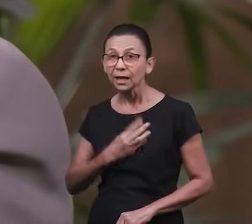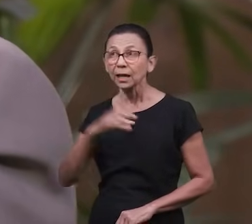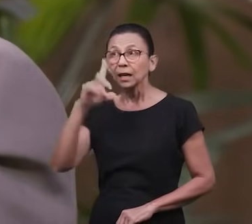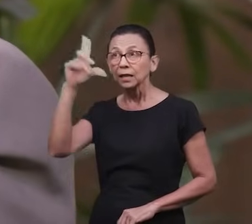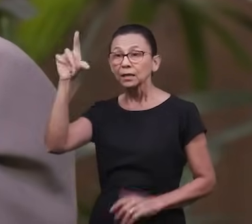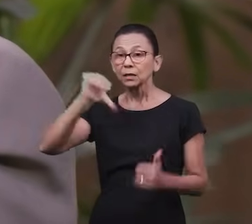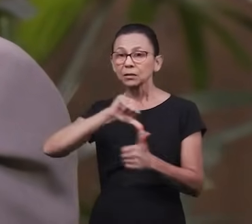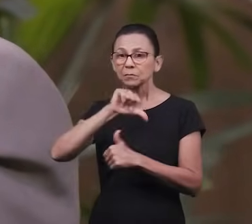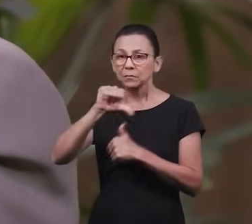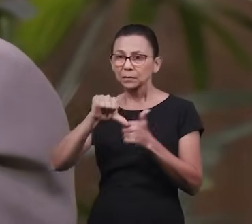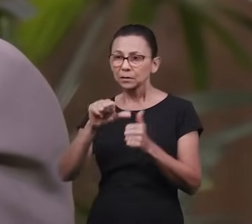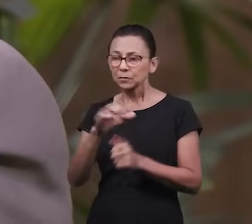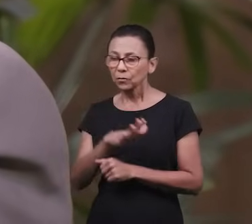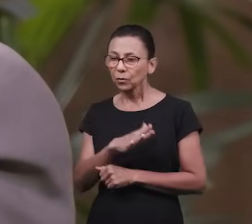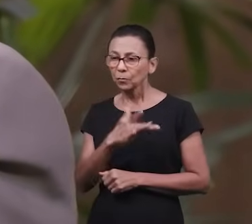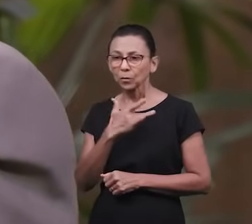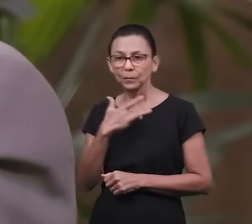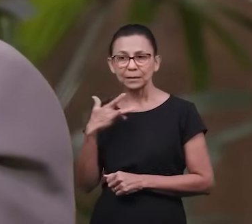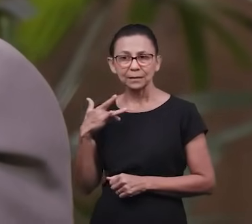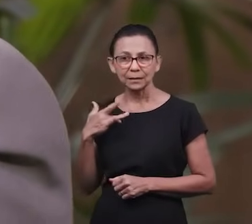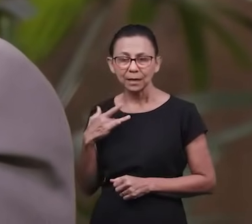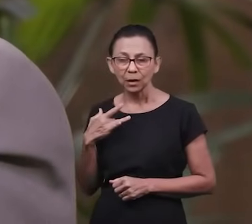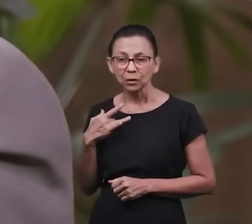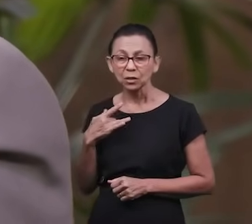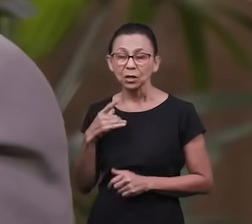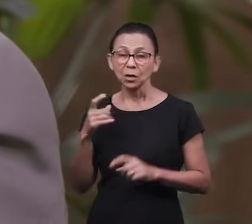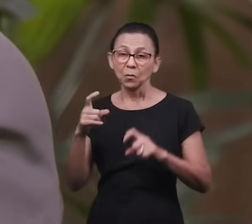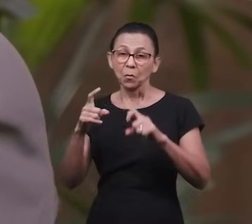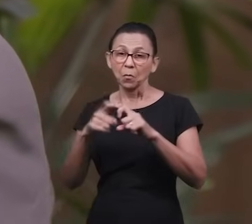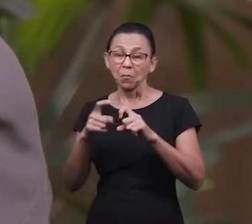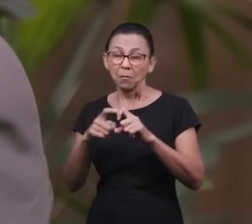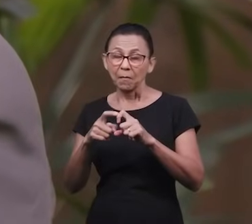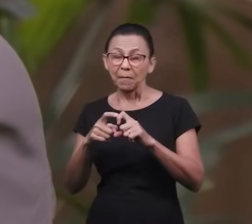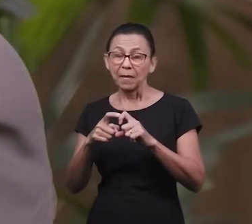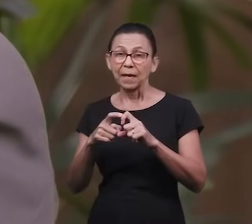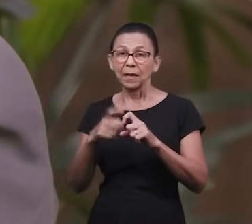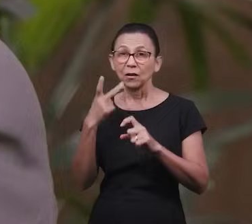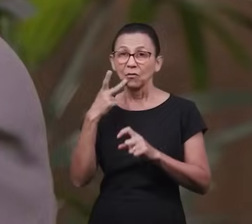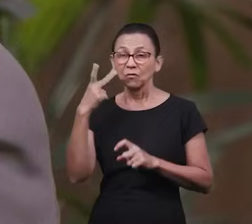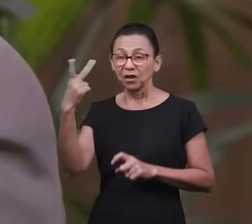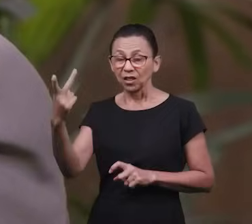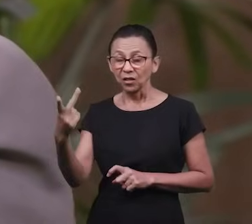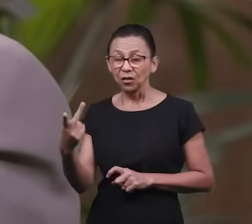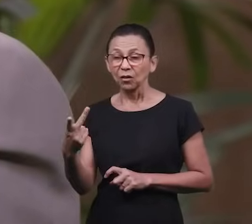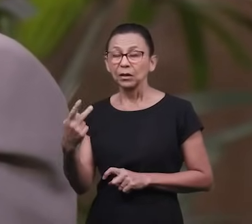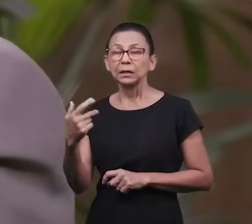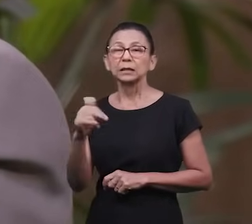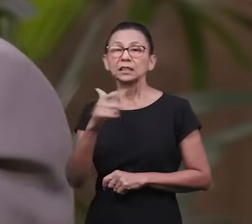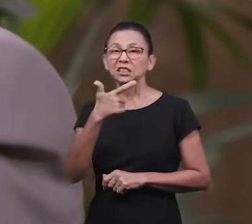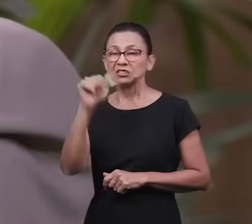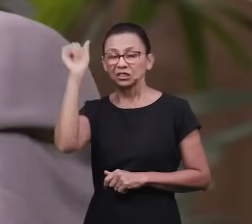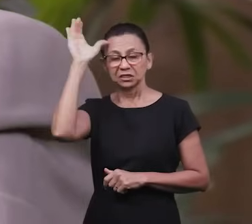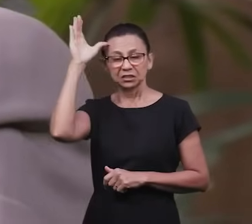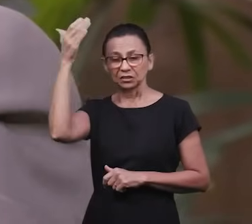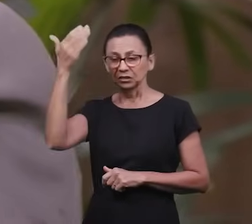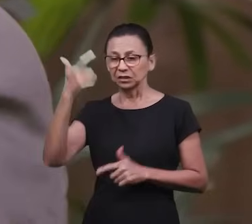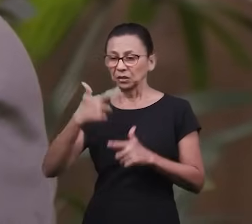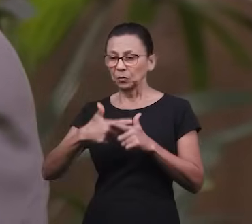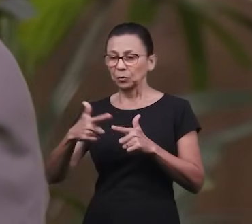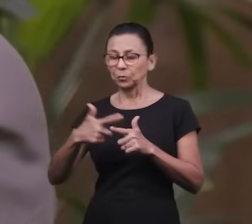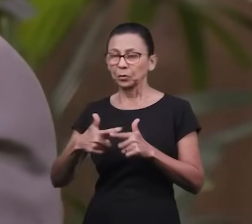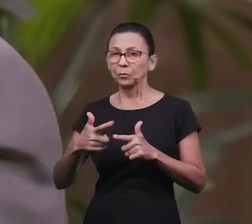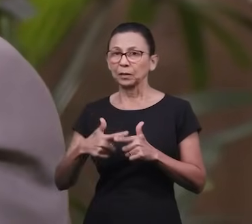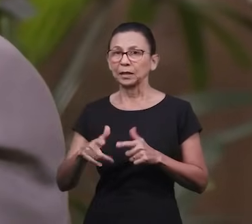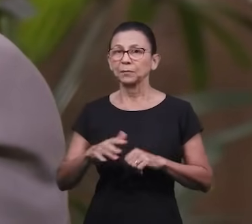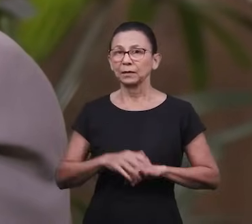Os médicos disseram que não tinha jeito, eu poderia ficar até numa cadeira de roda, estou aqui andando, com a muletinha ainda, porque eu estou